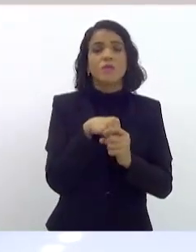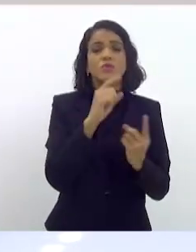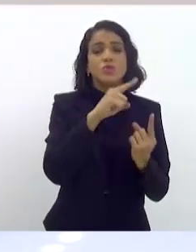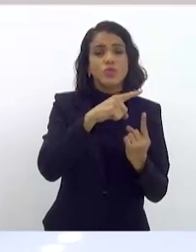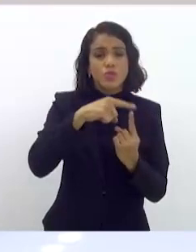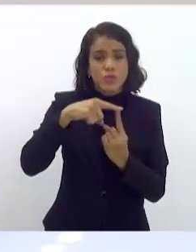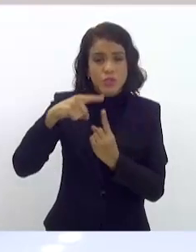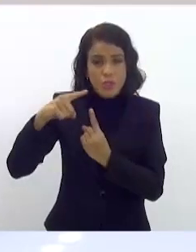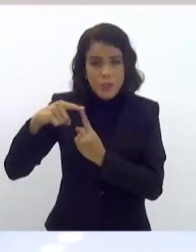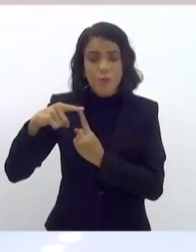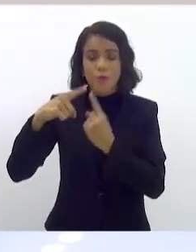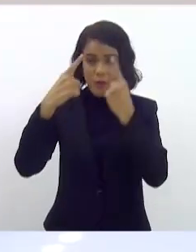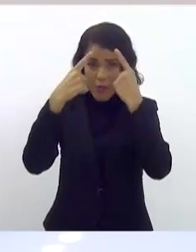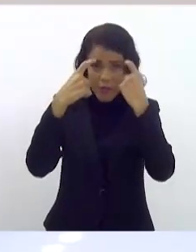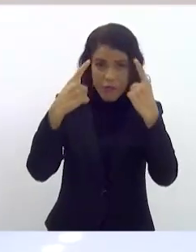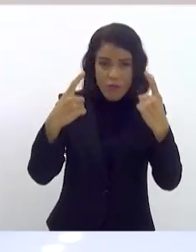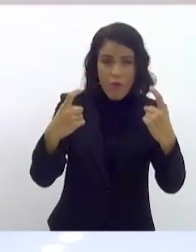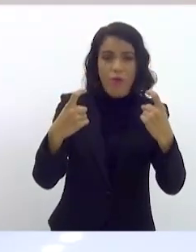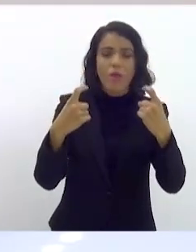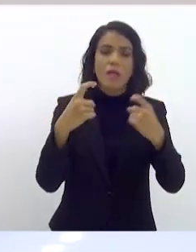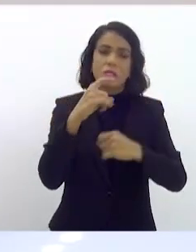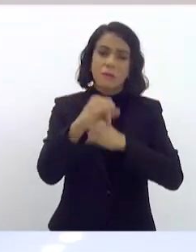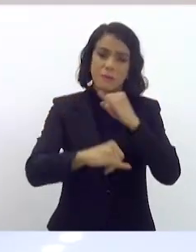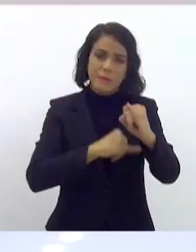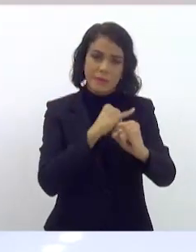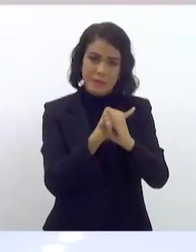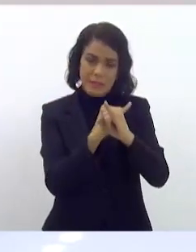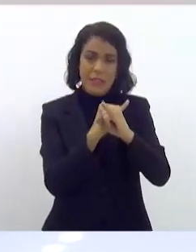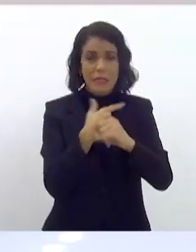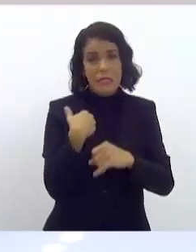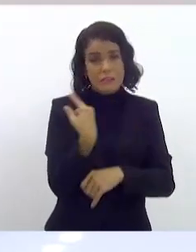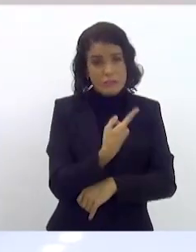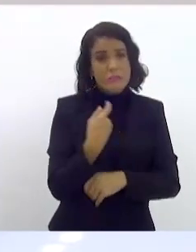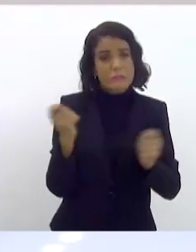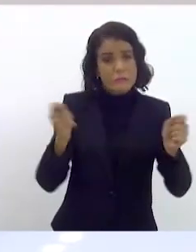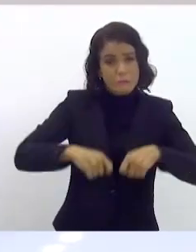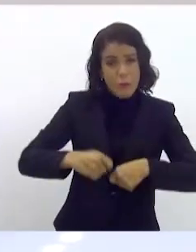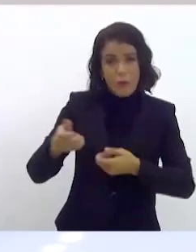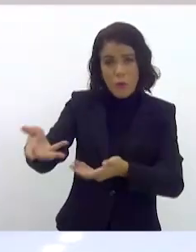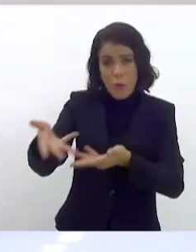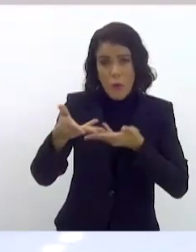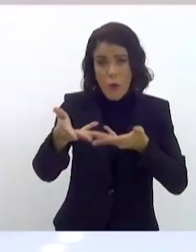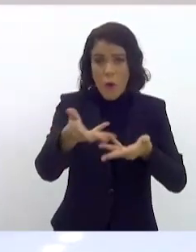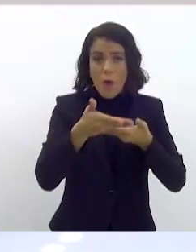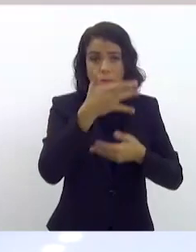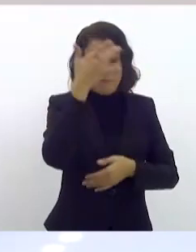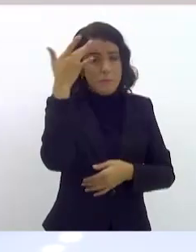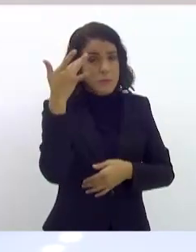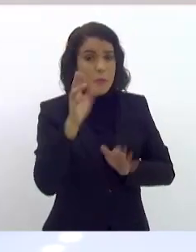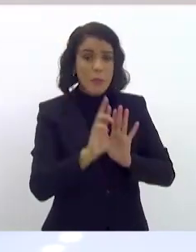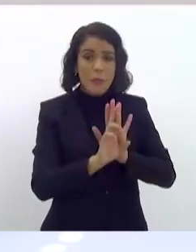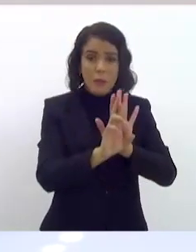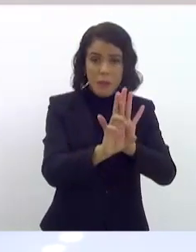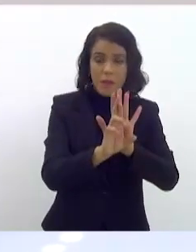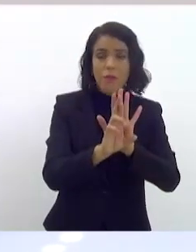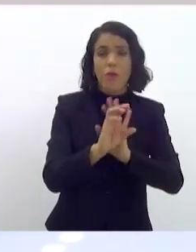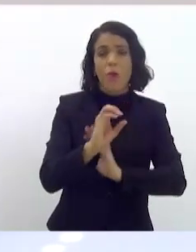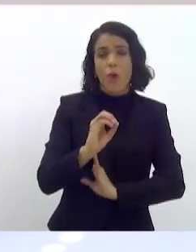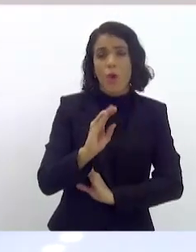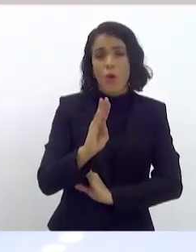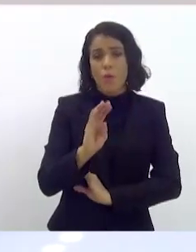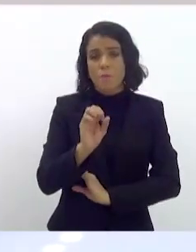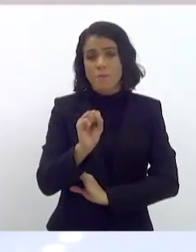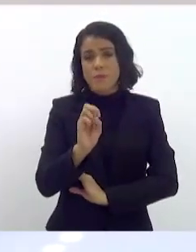tipificação da violência pela internet, que a gente possa convidar quem está à frente agora do Observatório